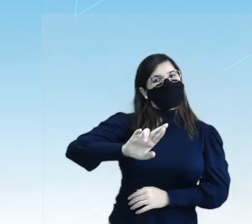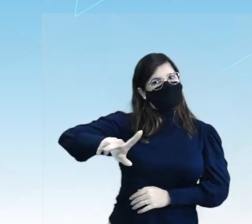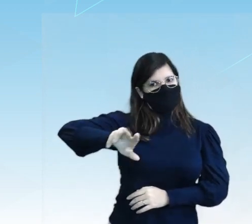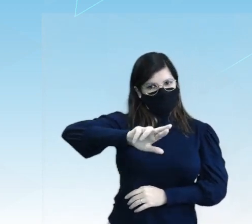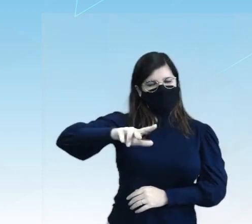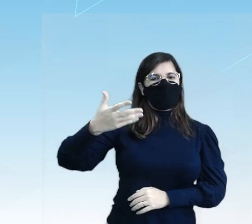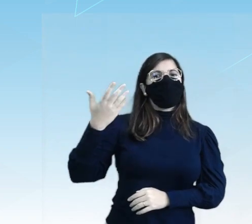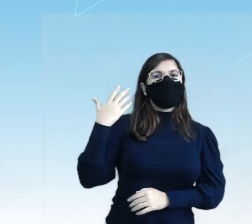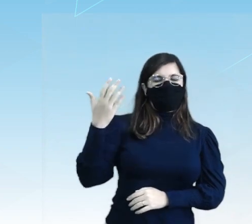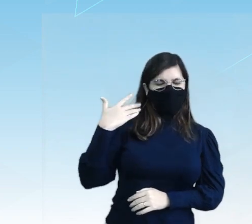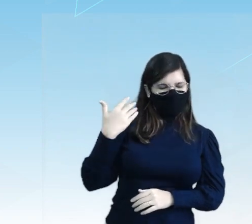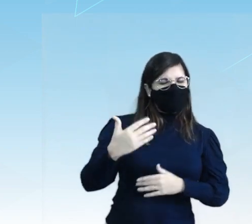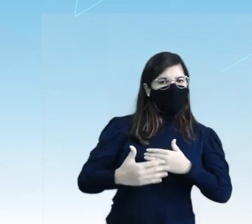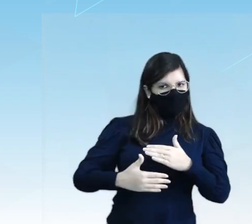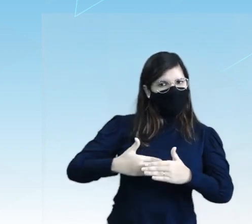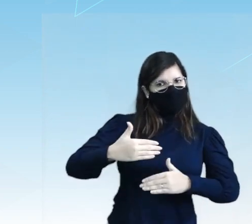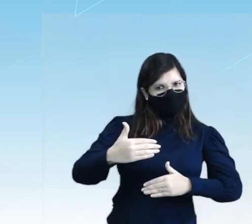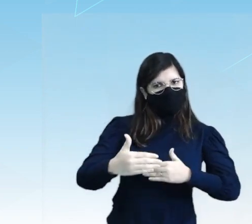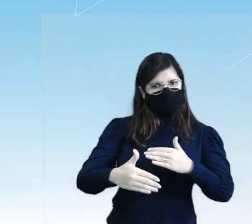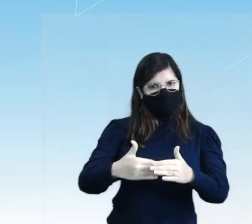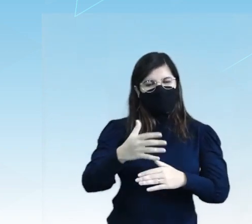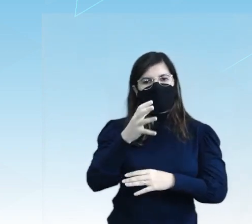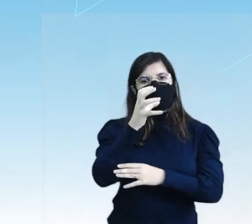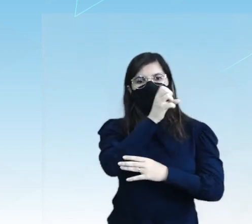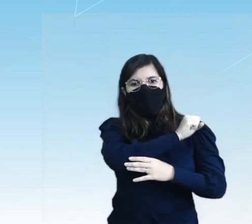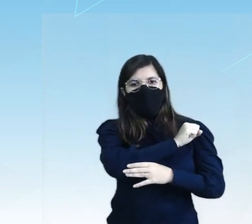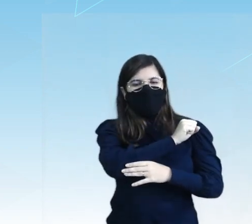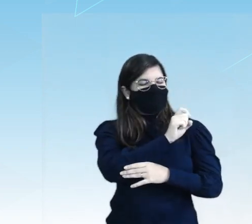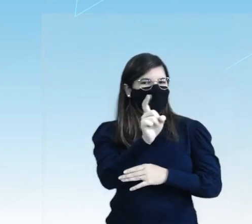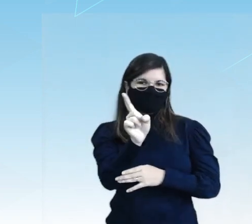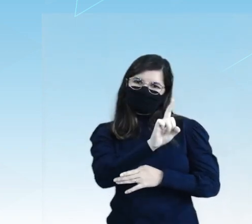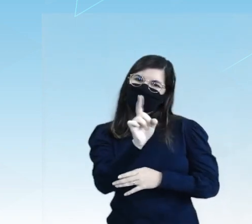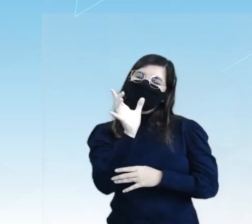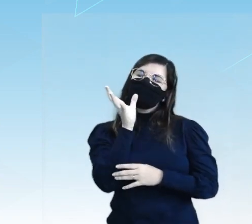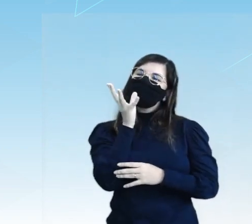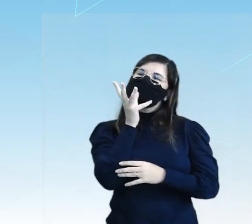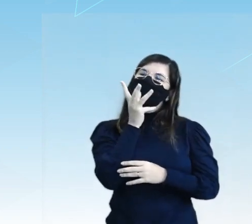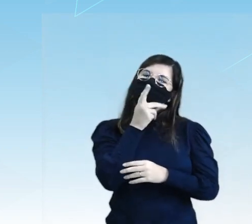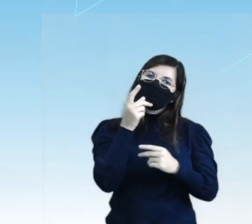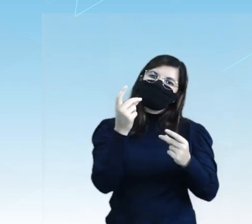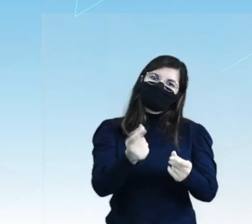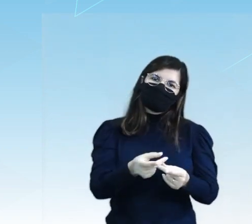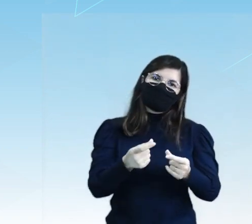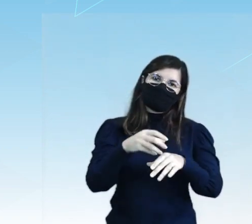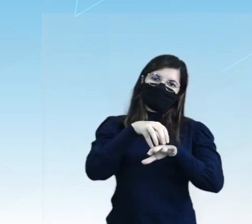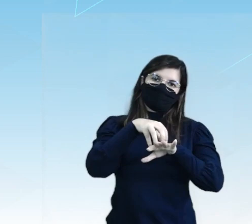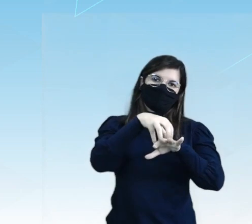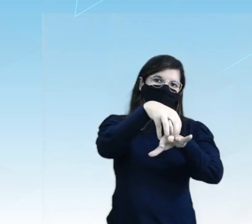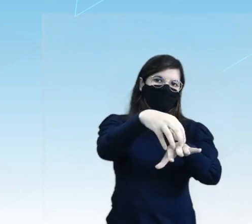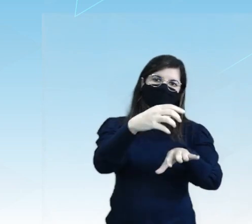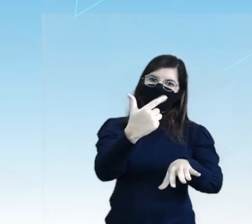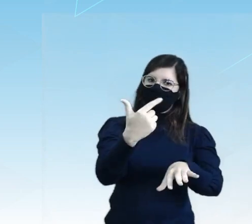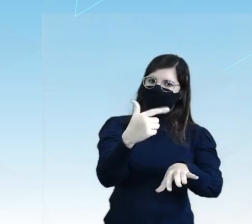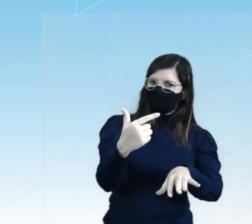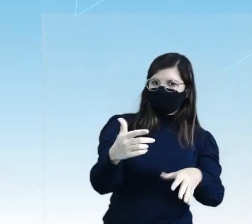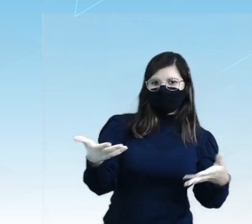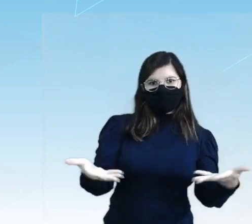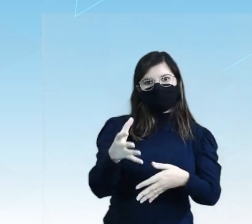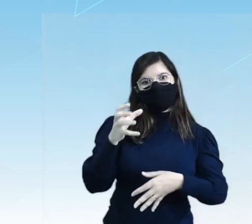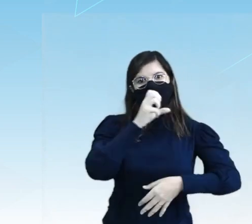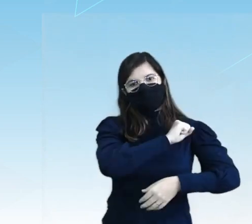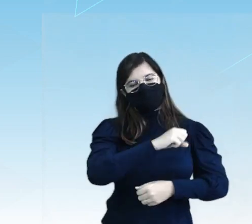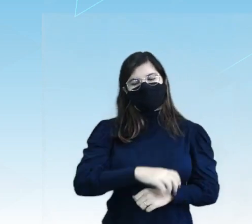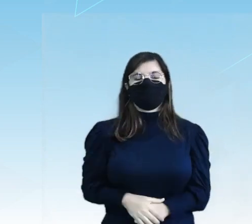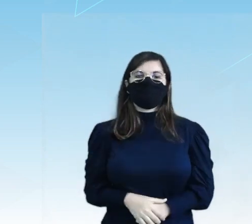antigamente era todo um processo demorado né não existia os transportes rápidos como a gente conhece hoje